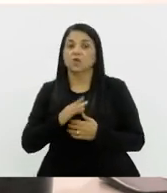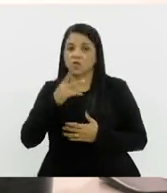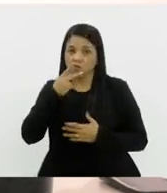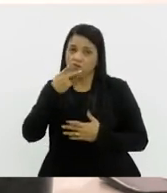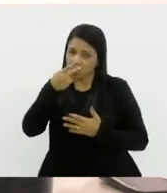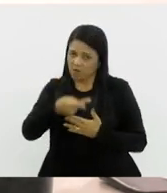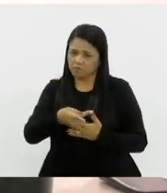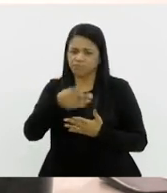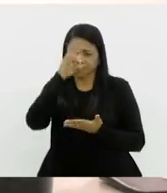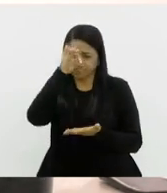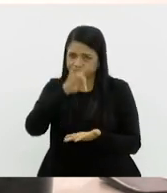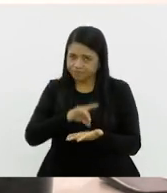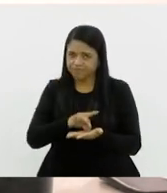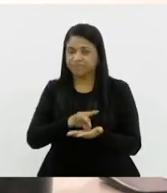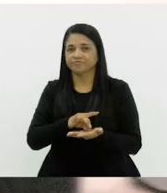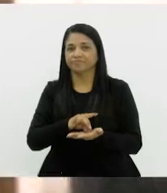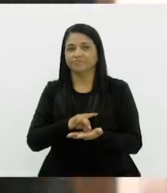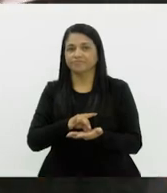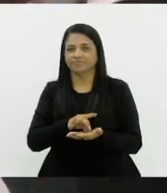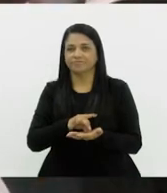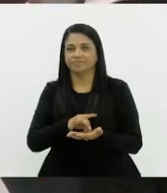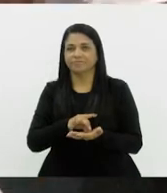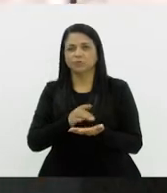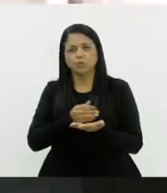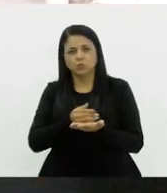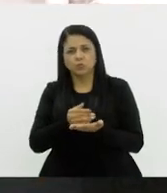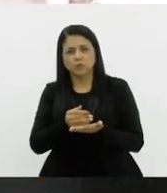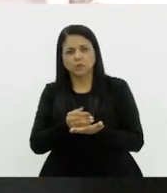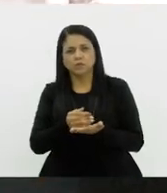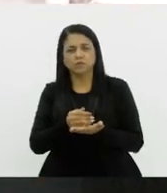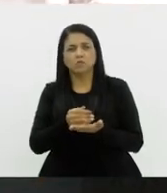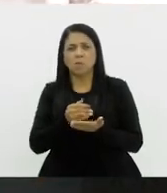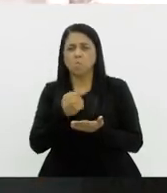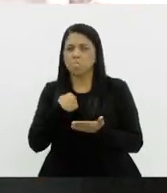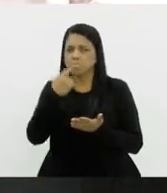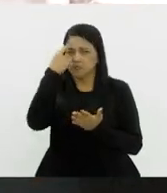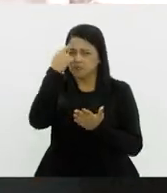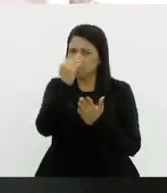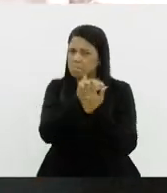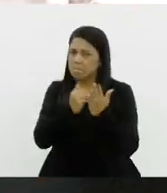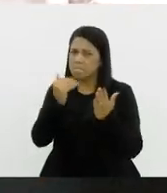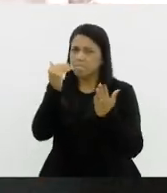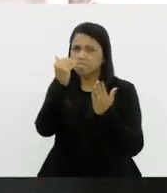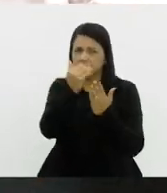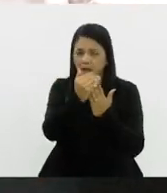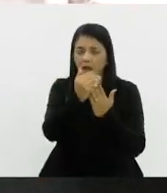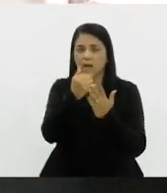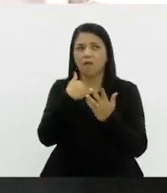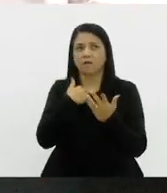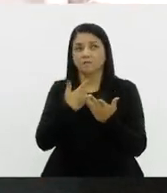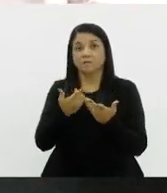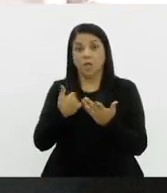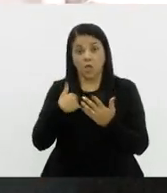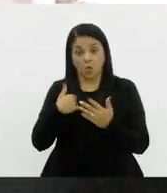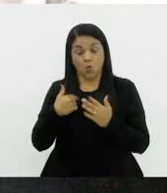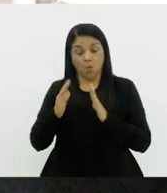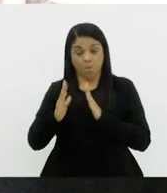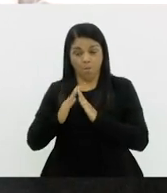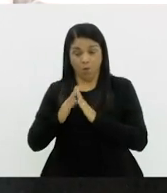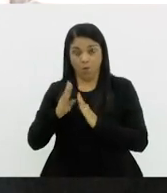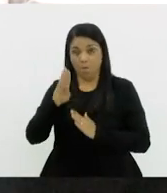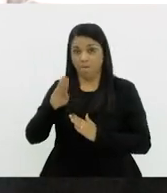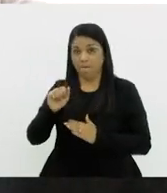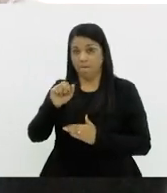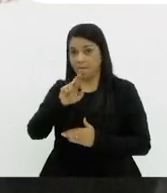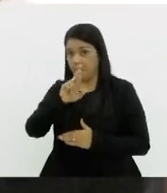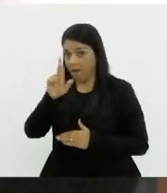eu confesso a vocês que, no começo, eu achei até que seria um exagero, um barulho muito alto. E eu estive, eu moro na Barra, fui ao Juá